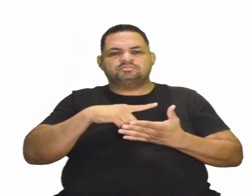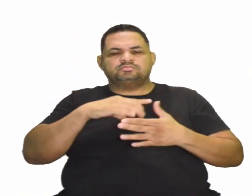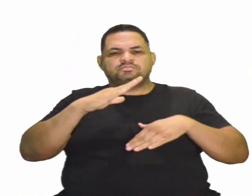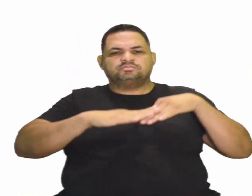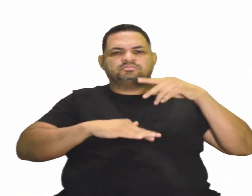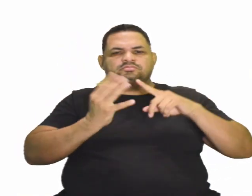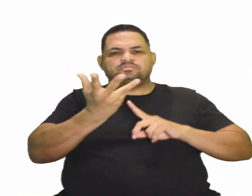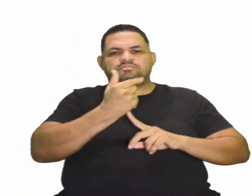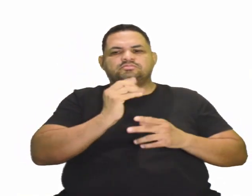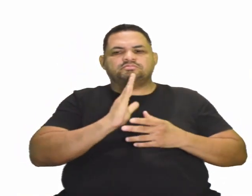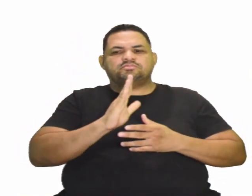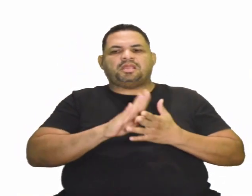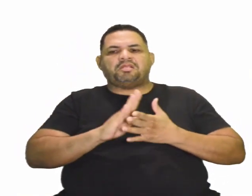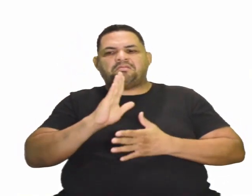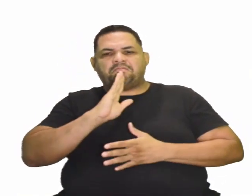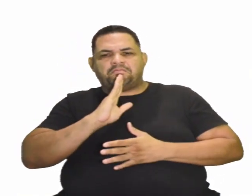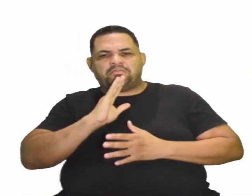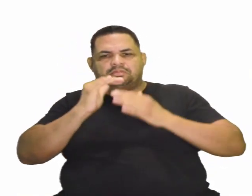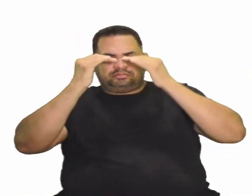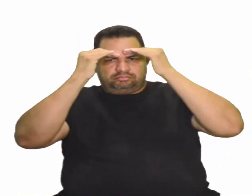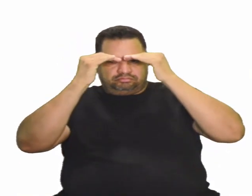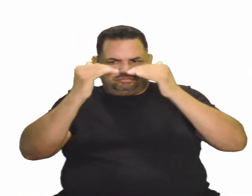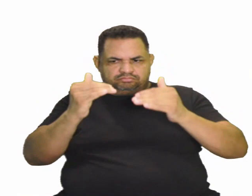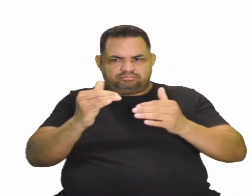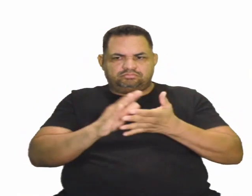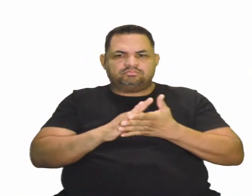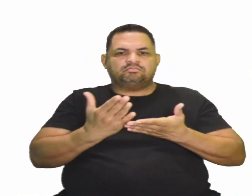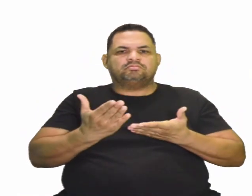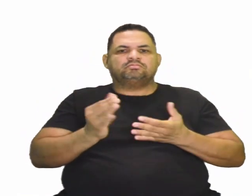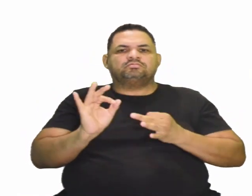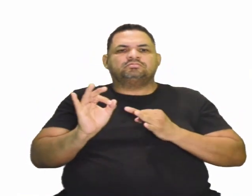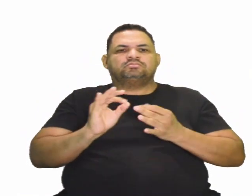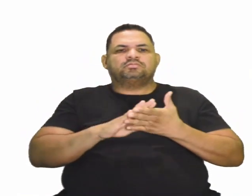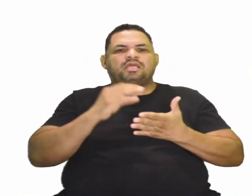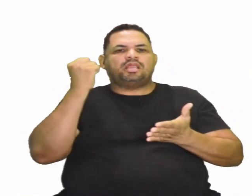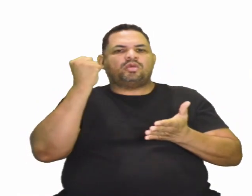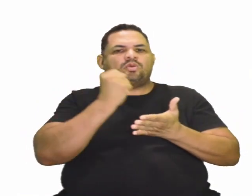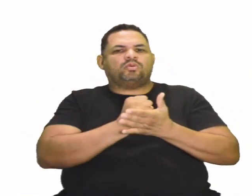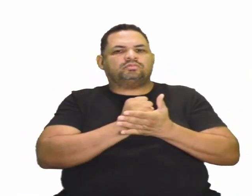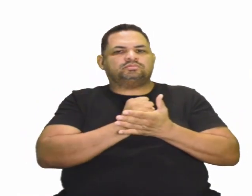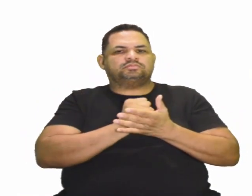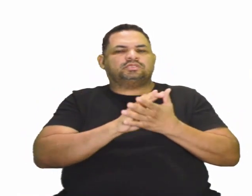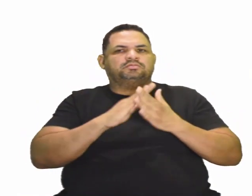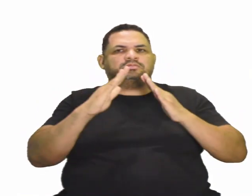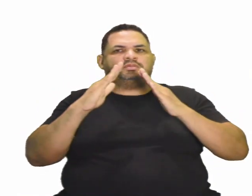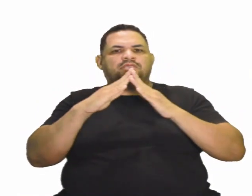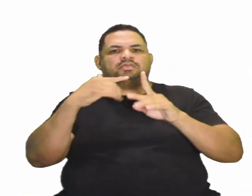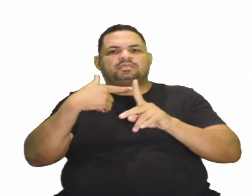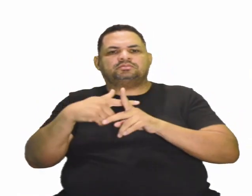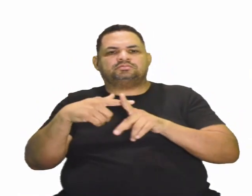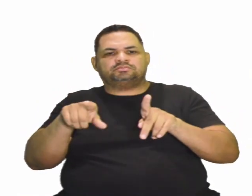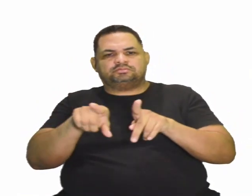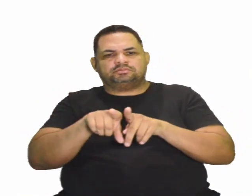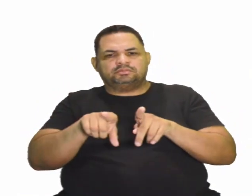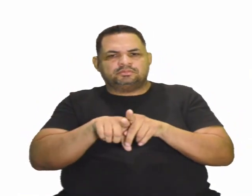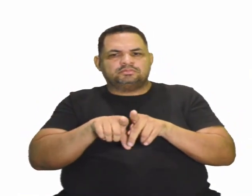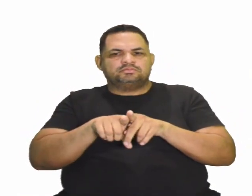era reconhecido, ele era contratado tanto pelo clero como